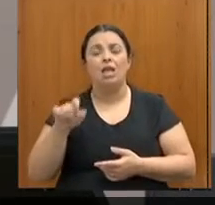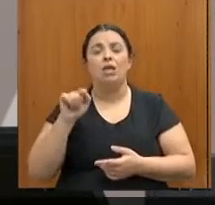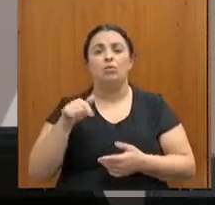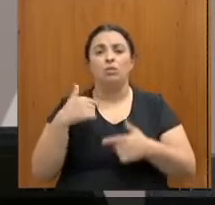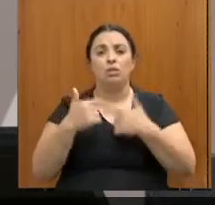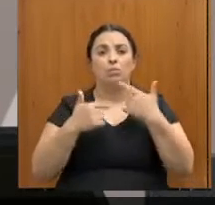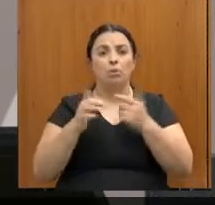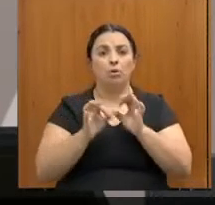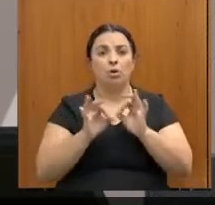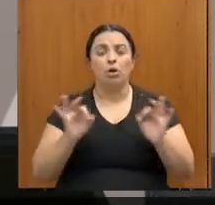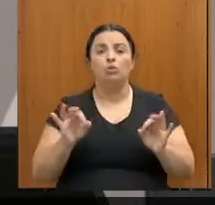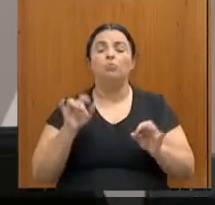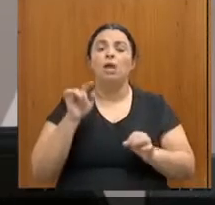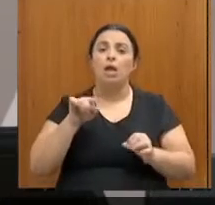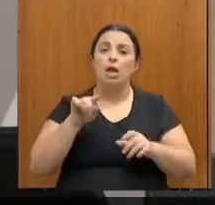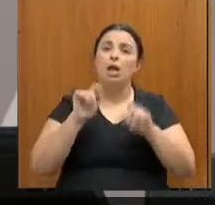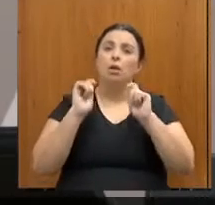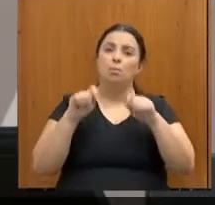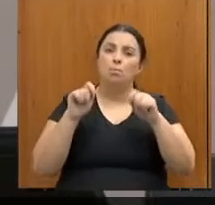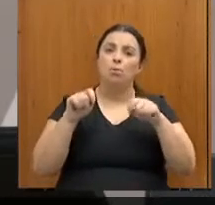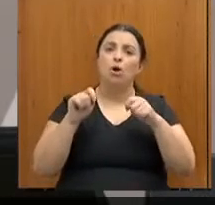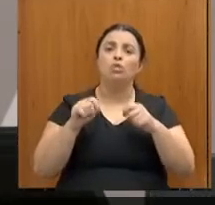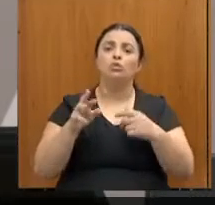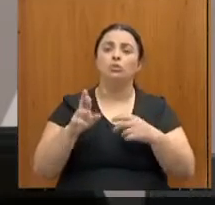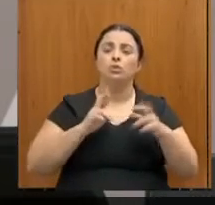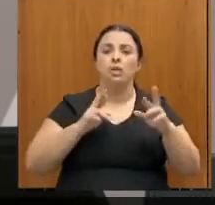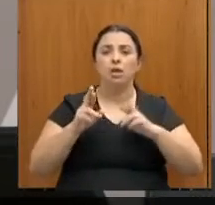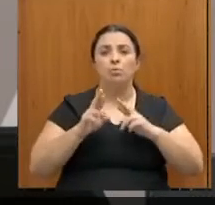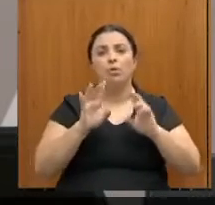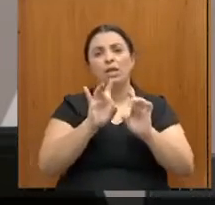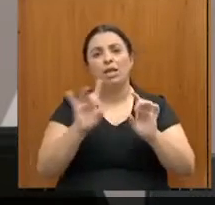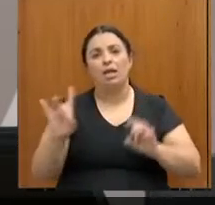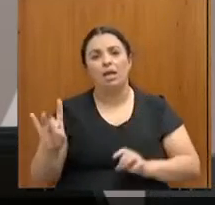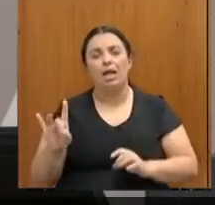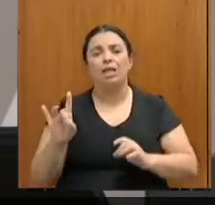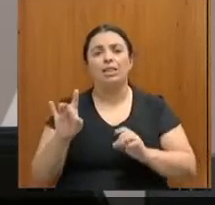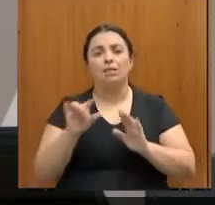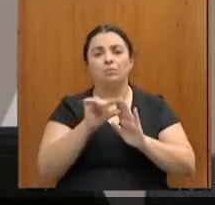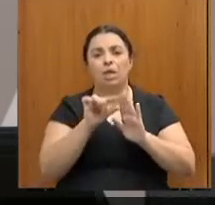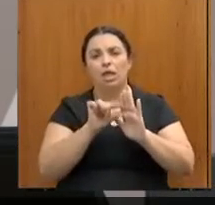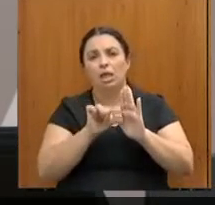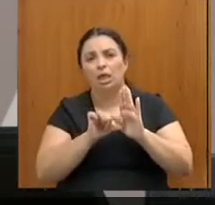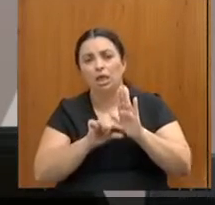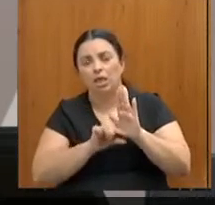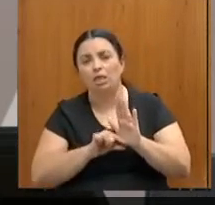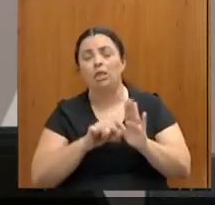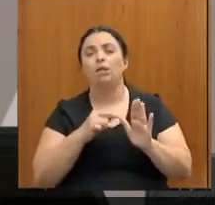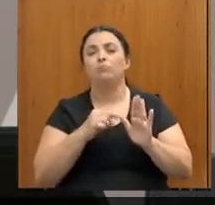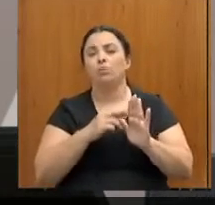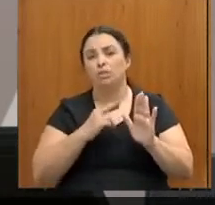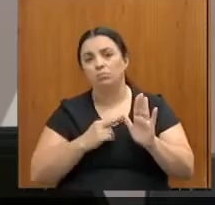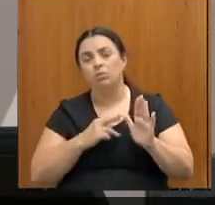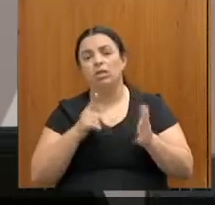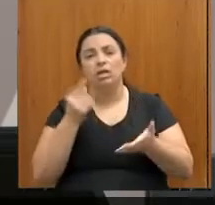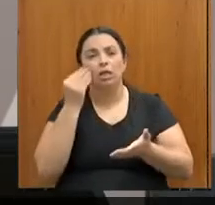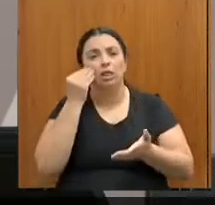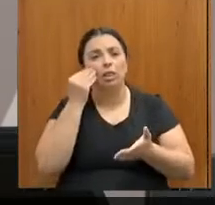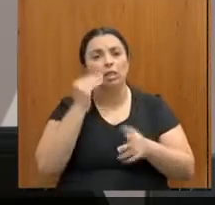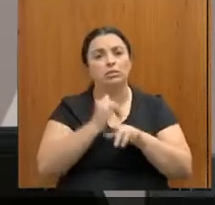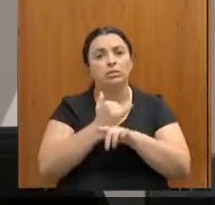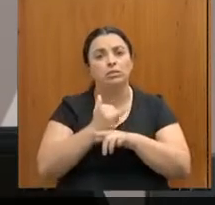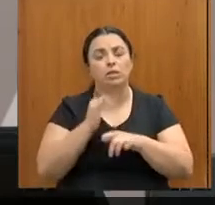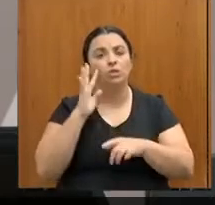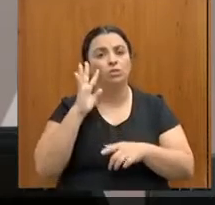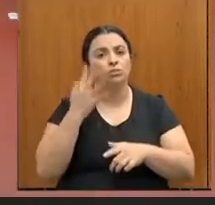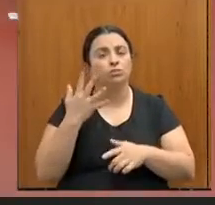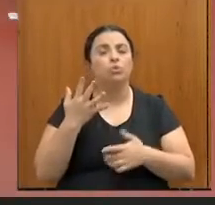trabalho é ele poderá nos responder cada item e tentar achar soluções como você sempre